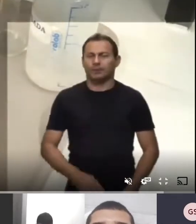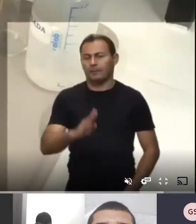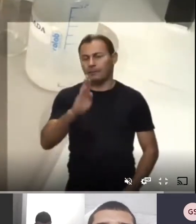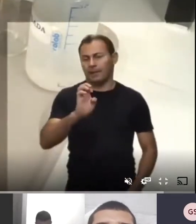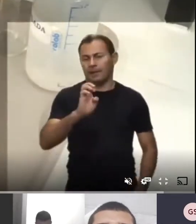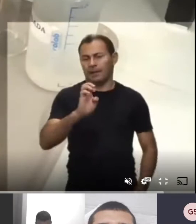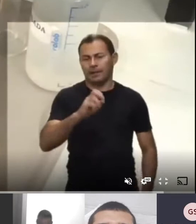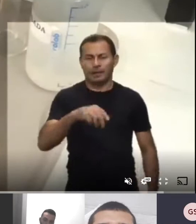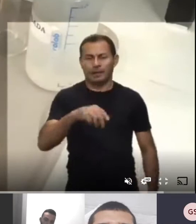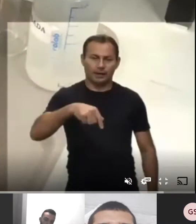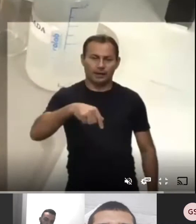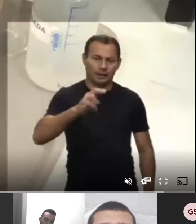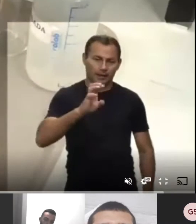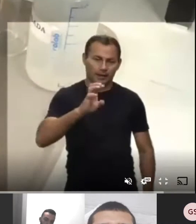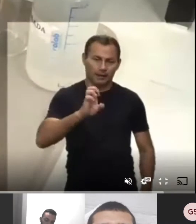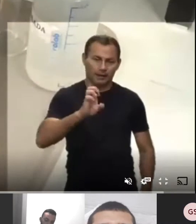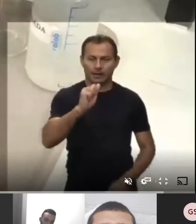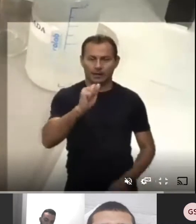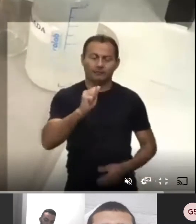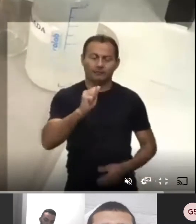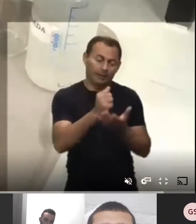o NaOH.